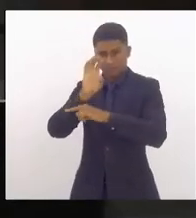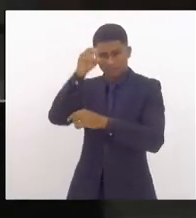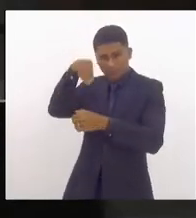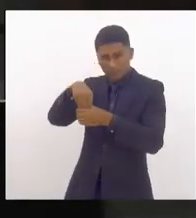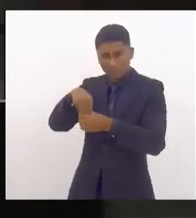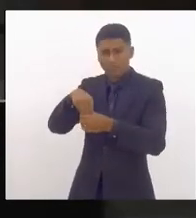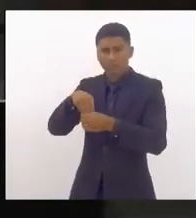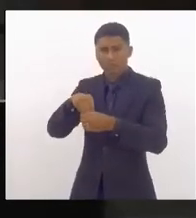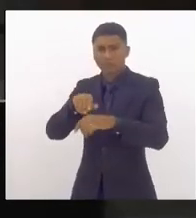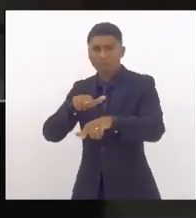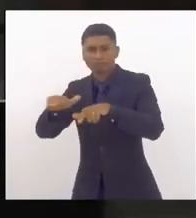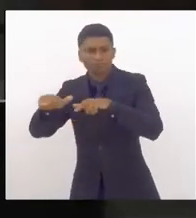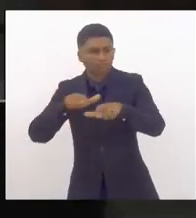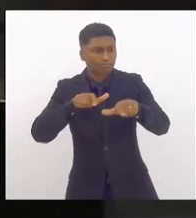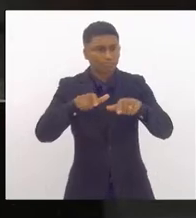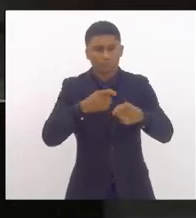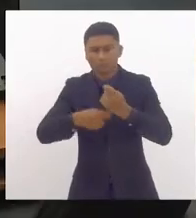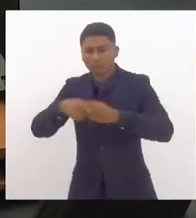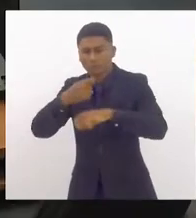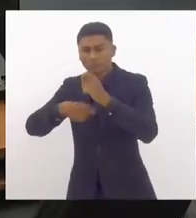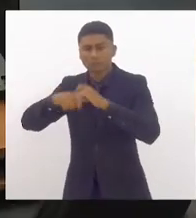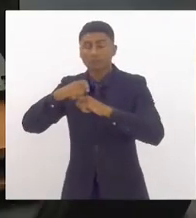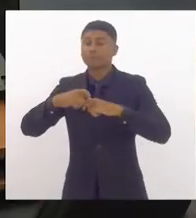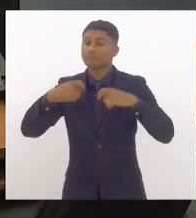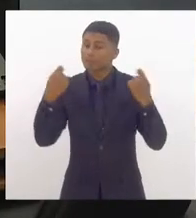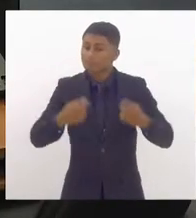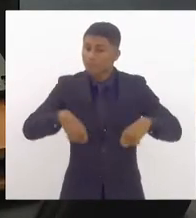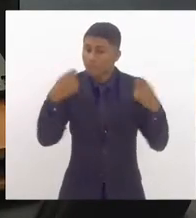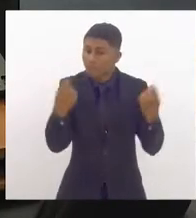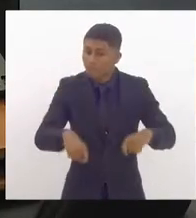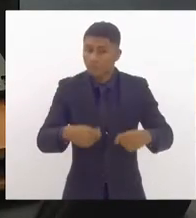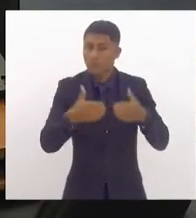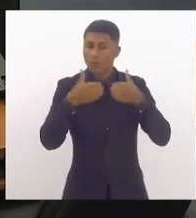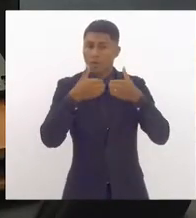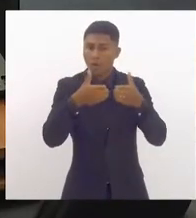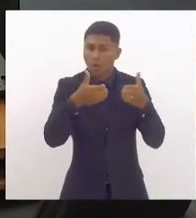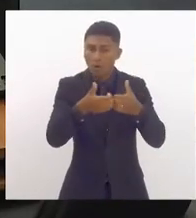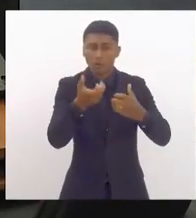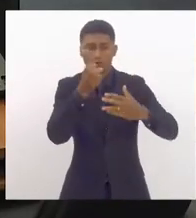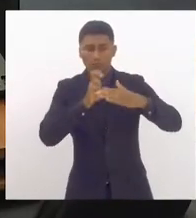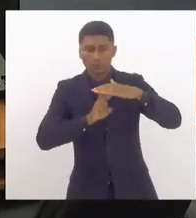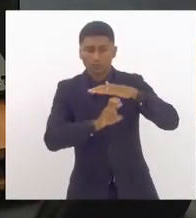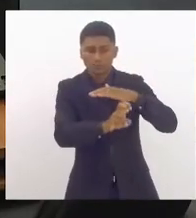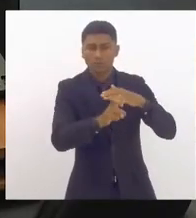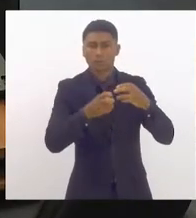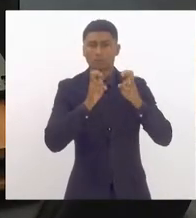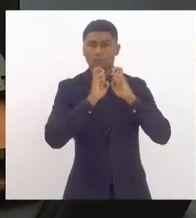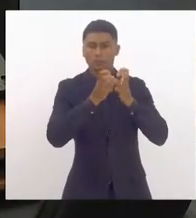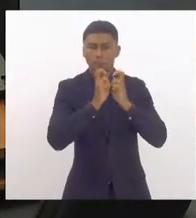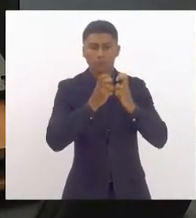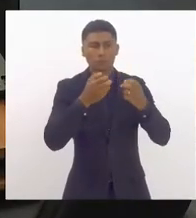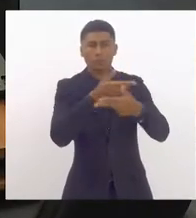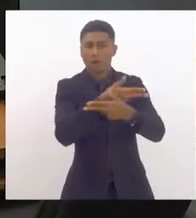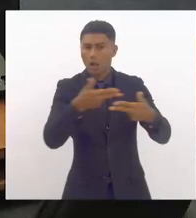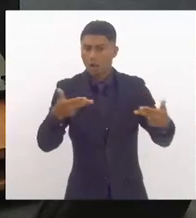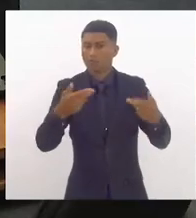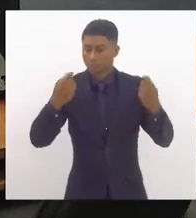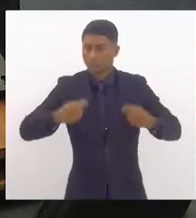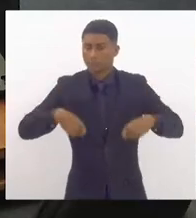e até mesmo de uma nação só na Presidente aqui pertinho da gente